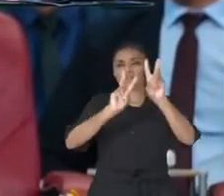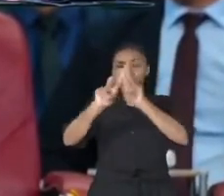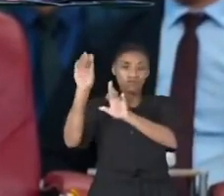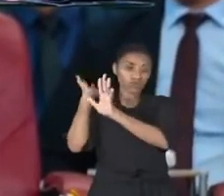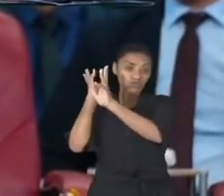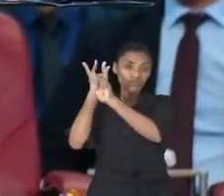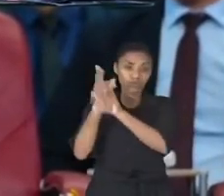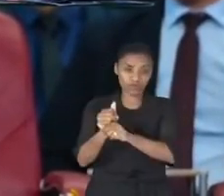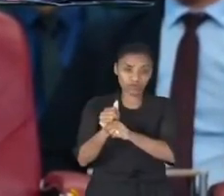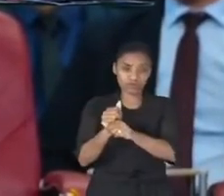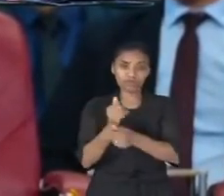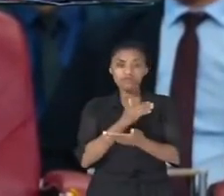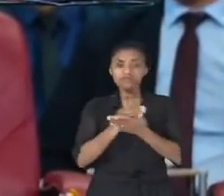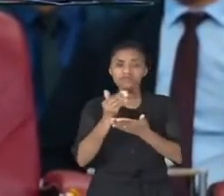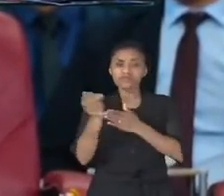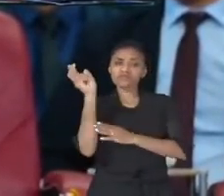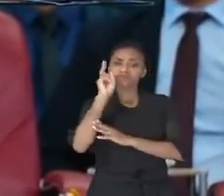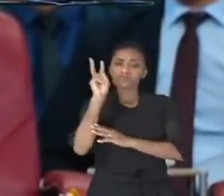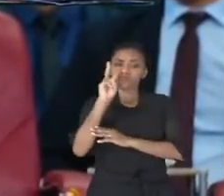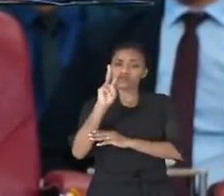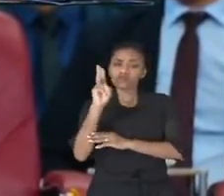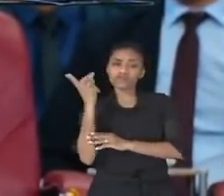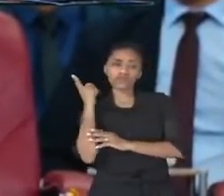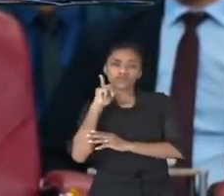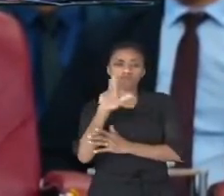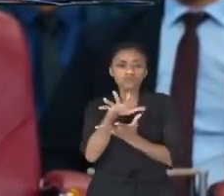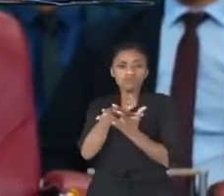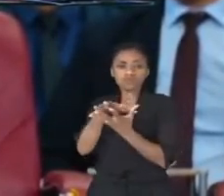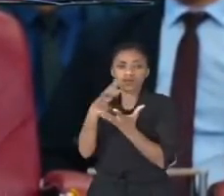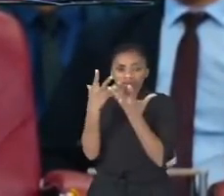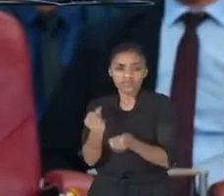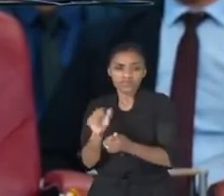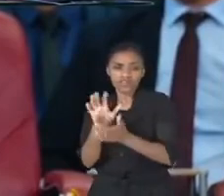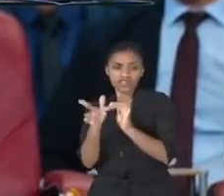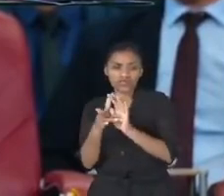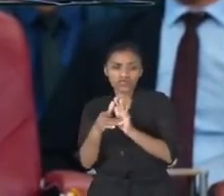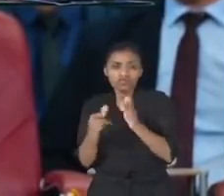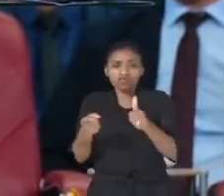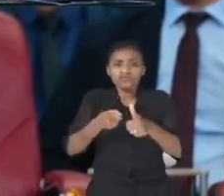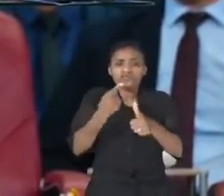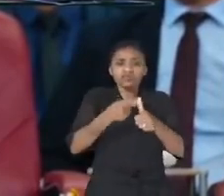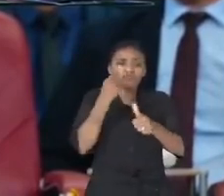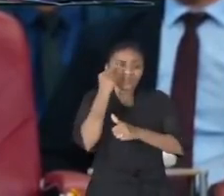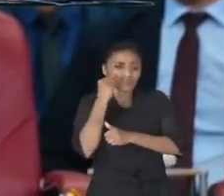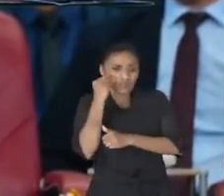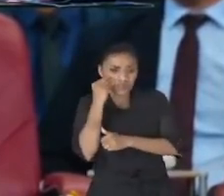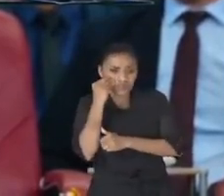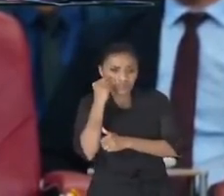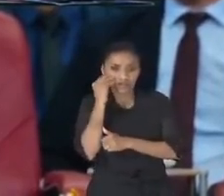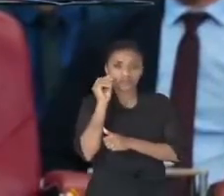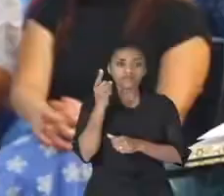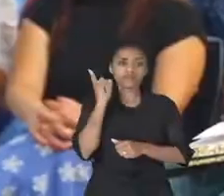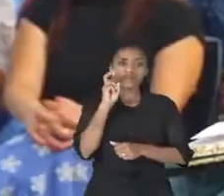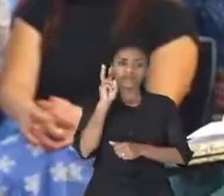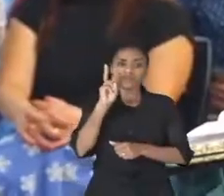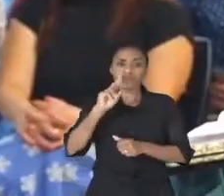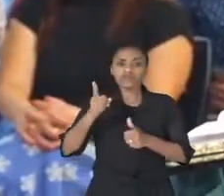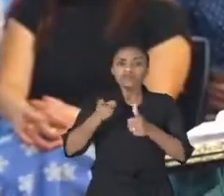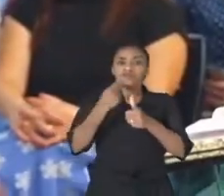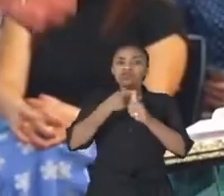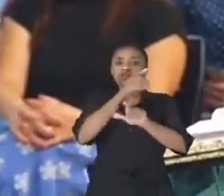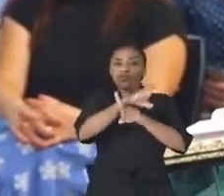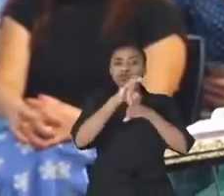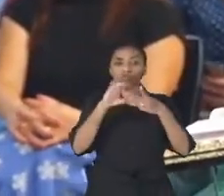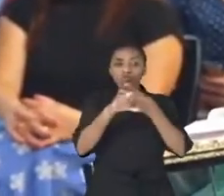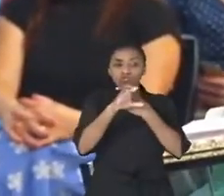comecei a me lembrar de quando me converti, das primeiras experiências, e fui transportado para o meu primeiro culto ao ar livre.